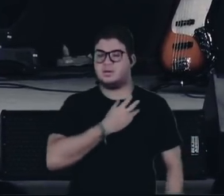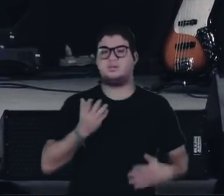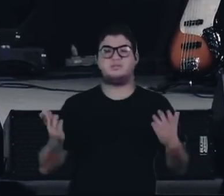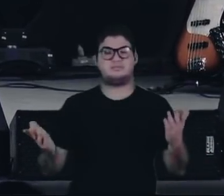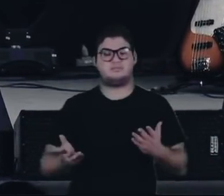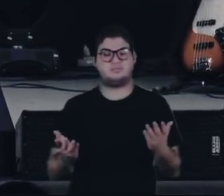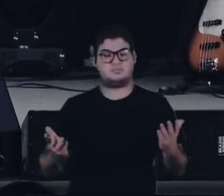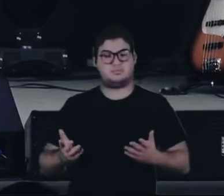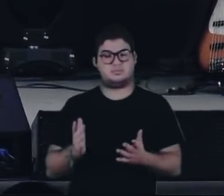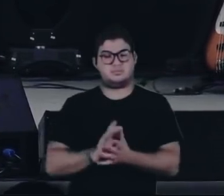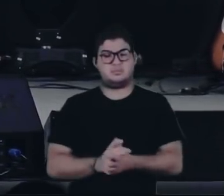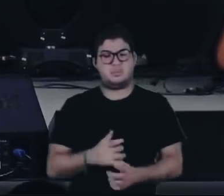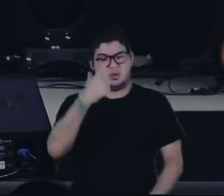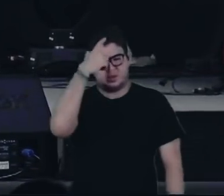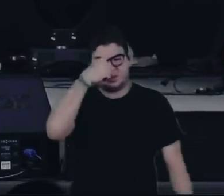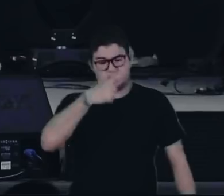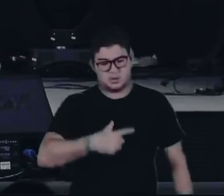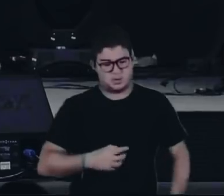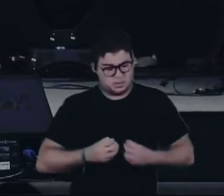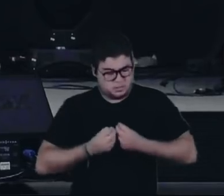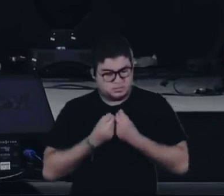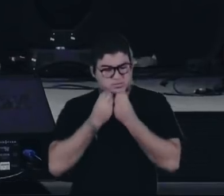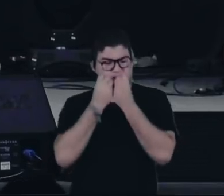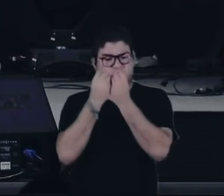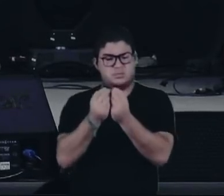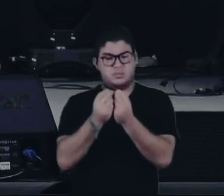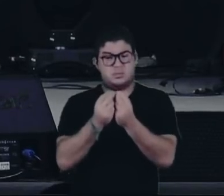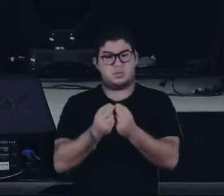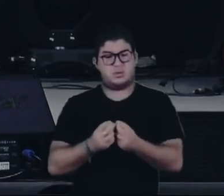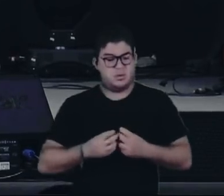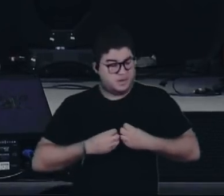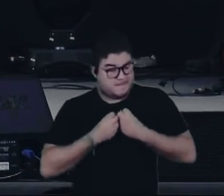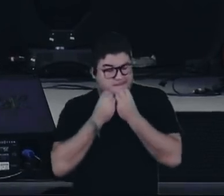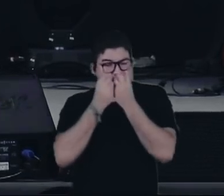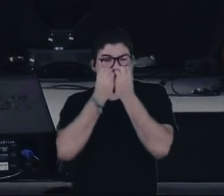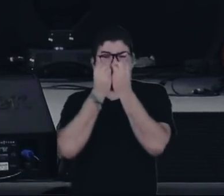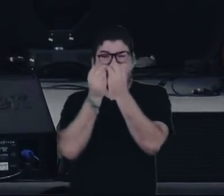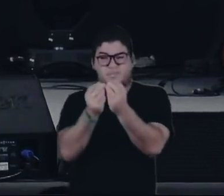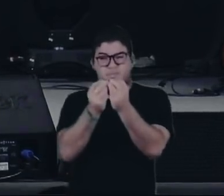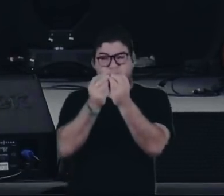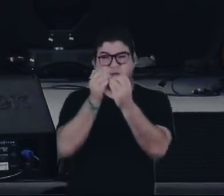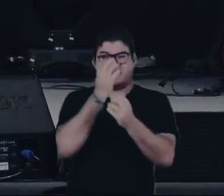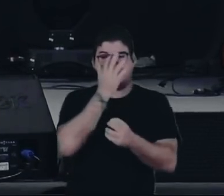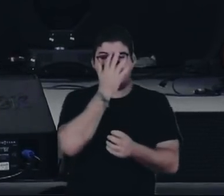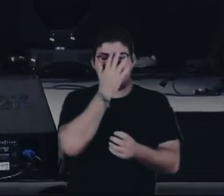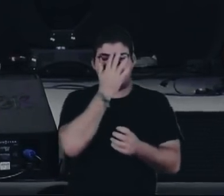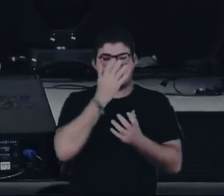vamos falar sobre o estilo da doação. Diz assim, bem forte comigo, doação.